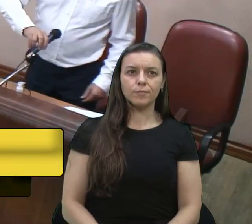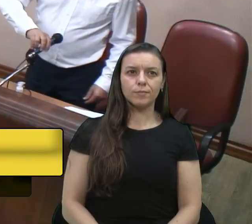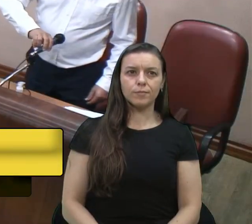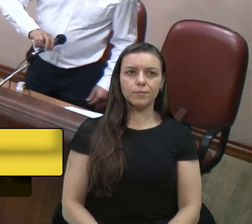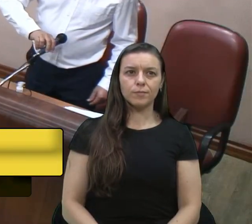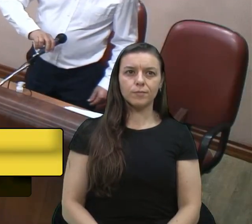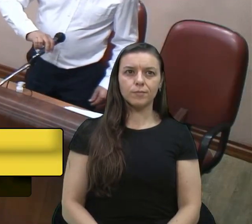Próximo.